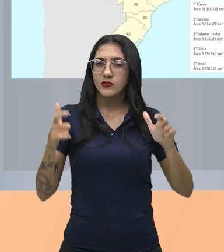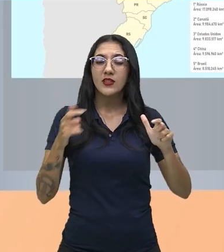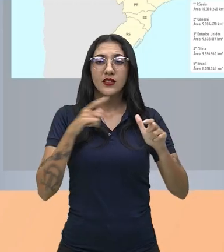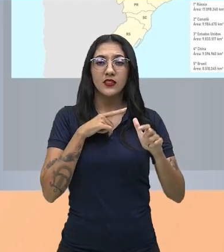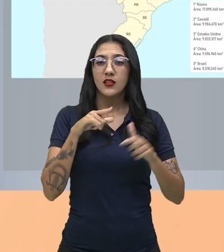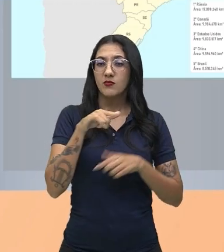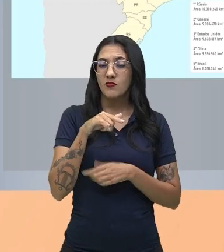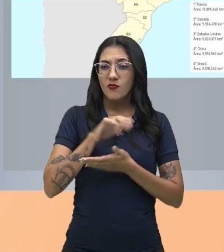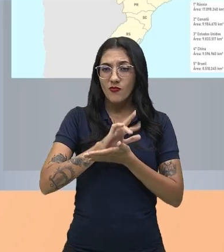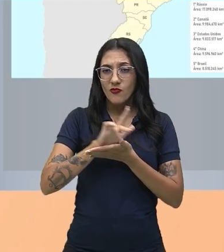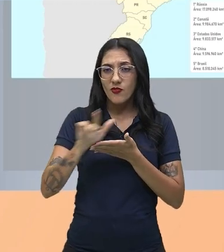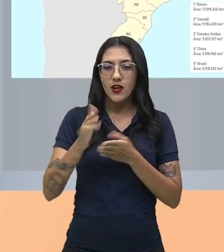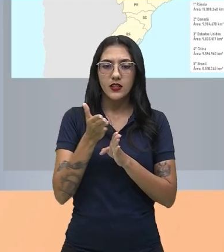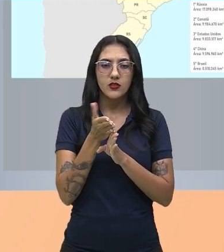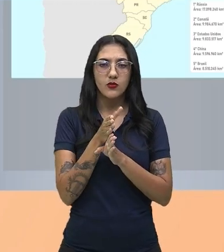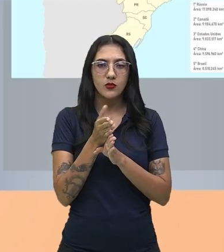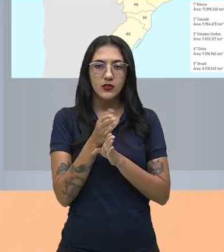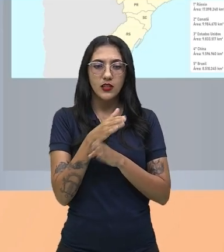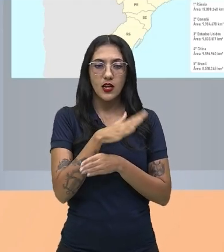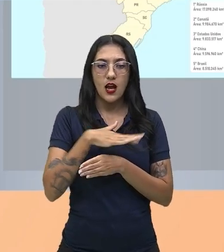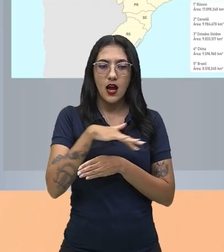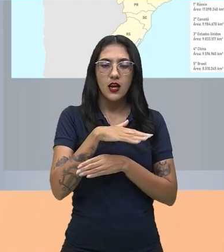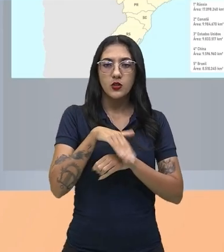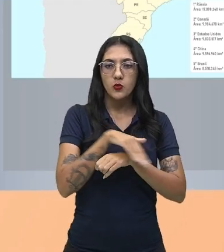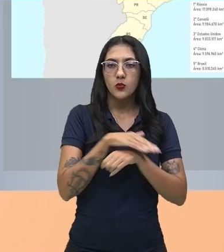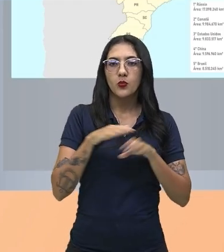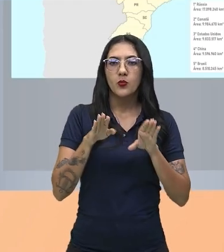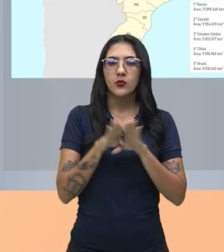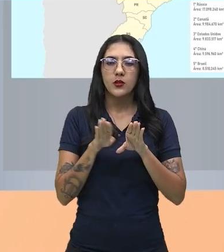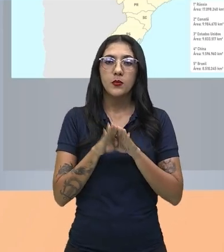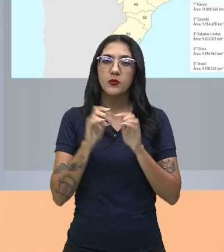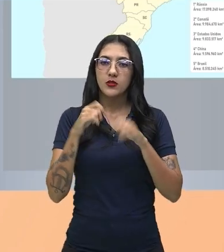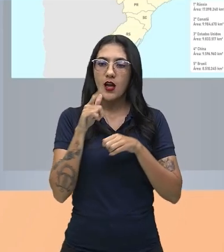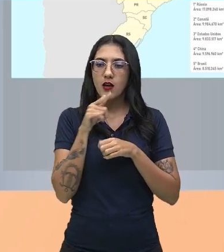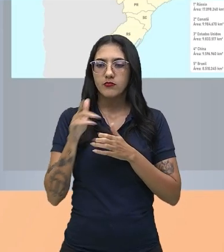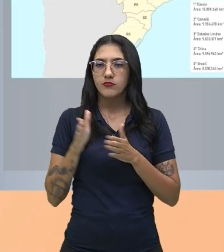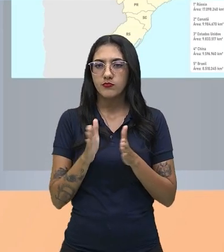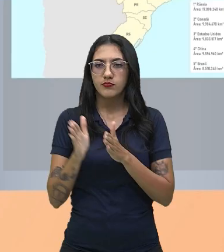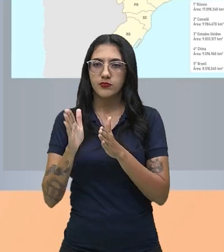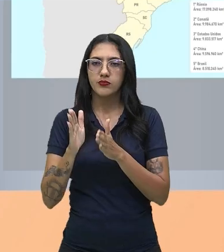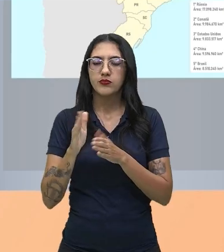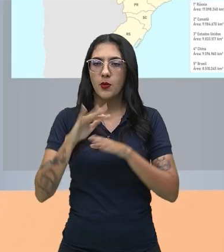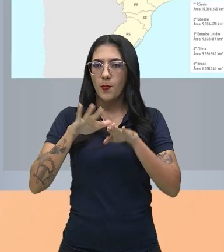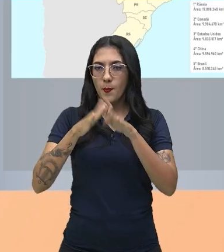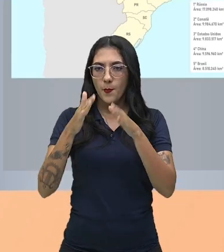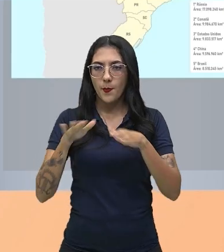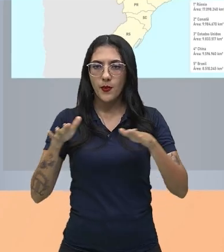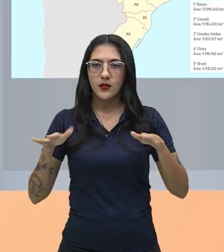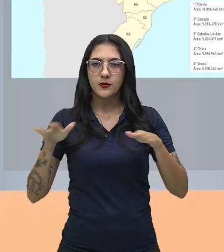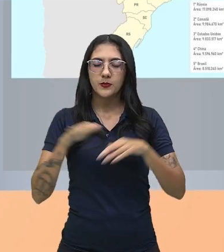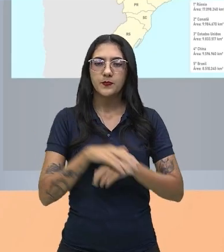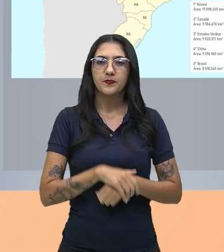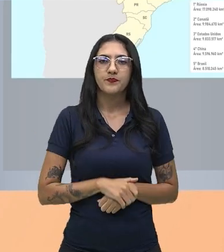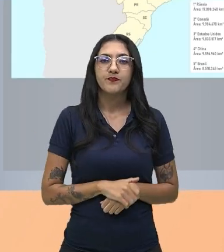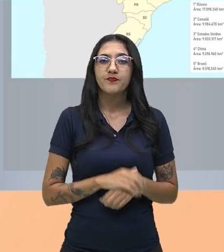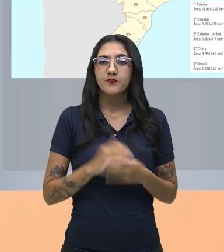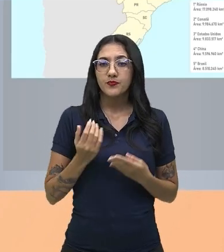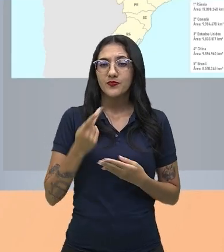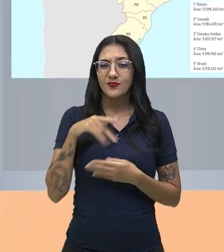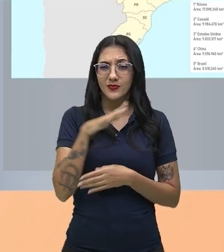fronteiras terrestres e marítimas. Então, o nosso país, ele é um país de